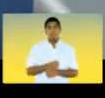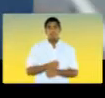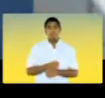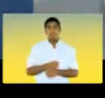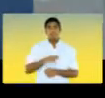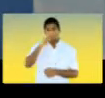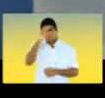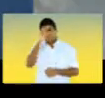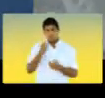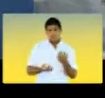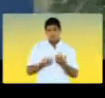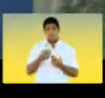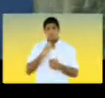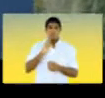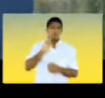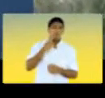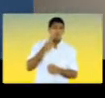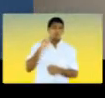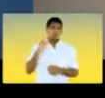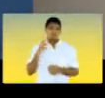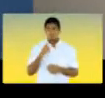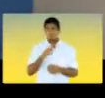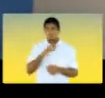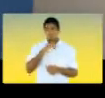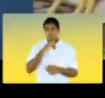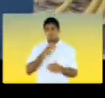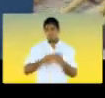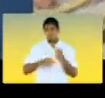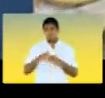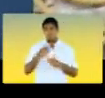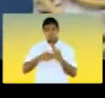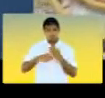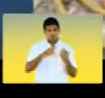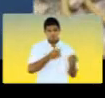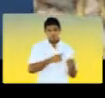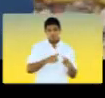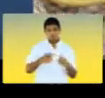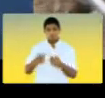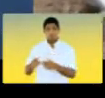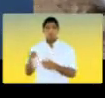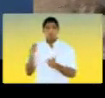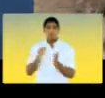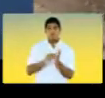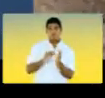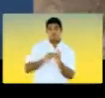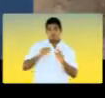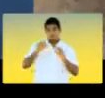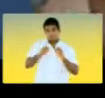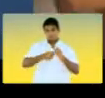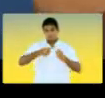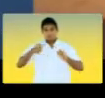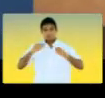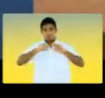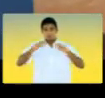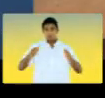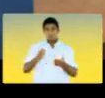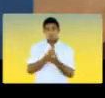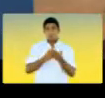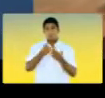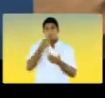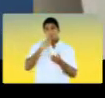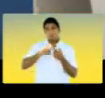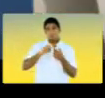pessoas. Improviso, mato, baratas, sujeiras e imundície em todo canto.